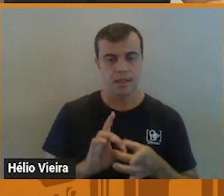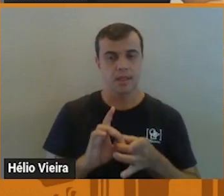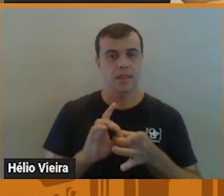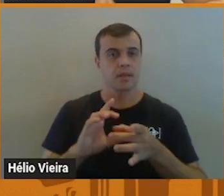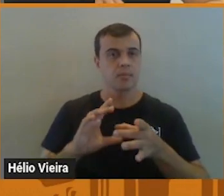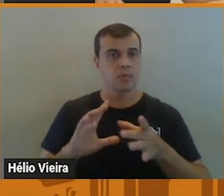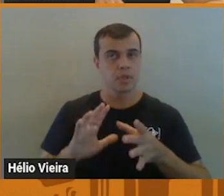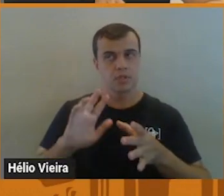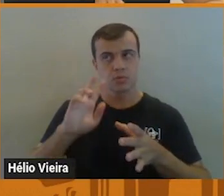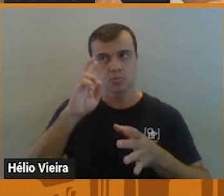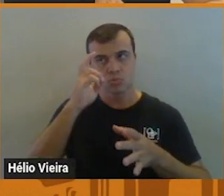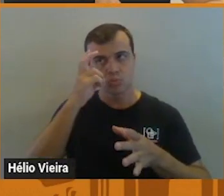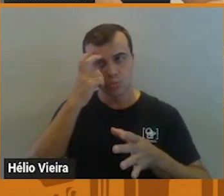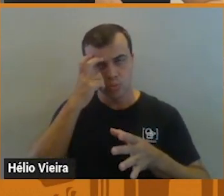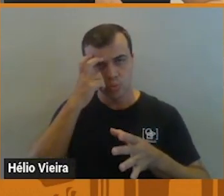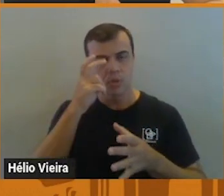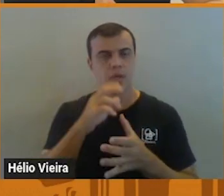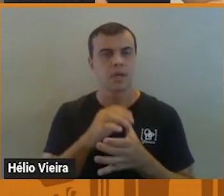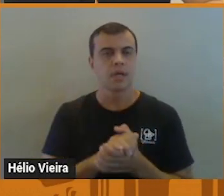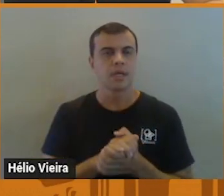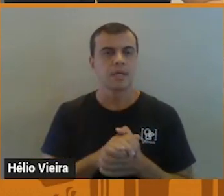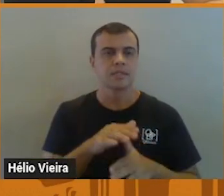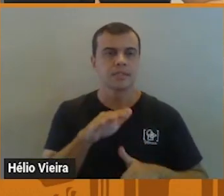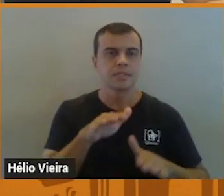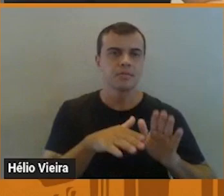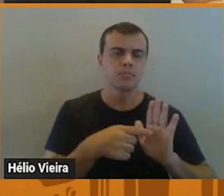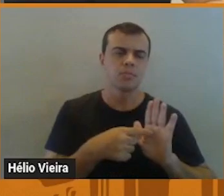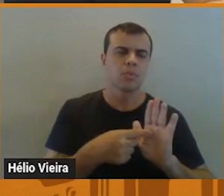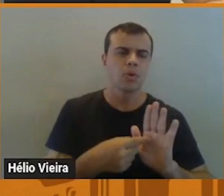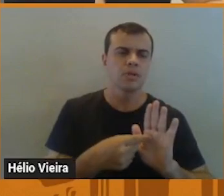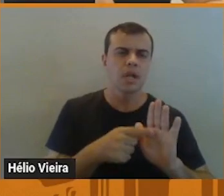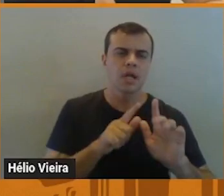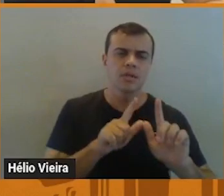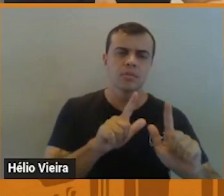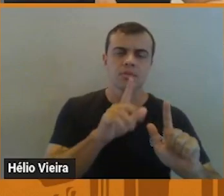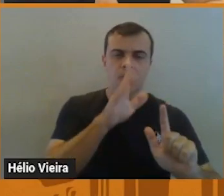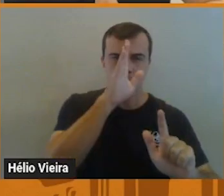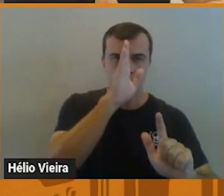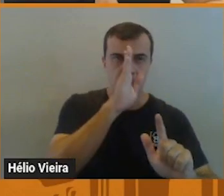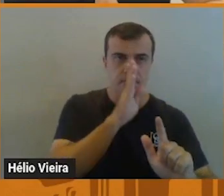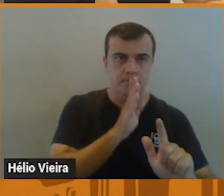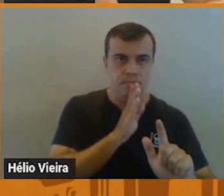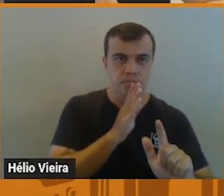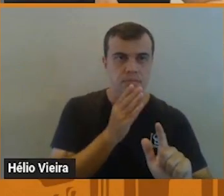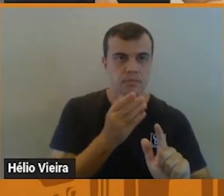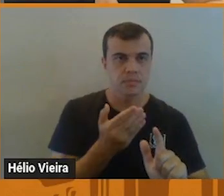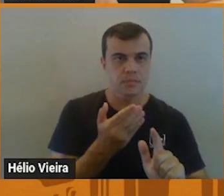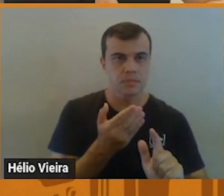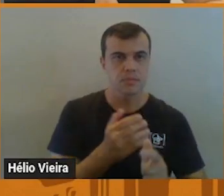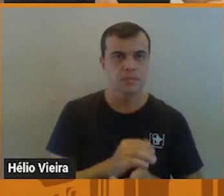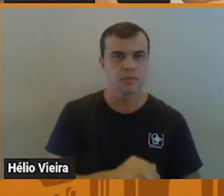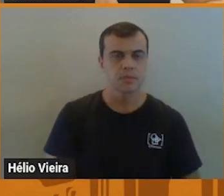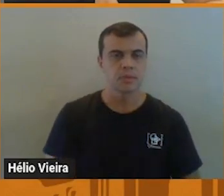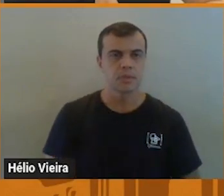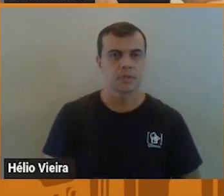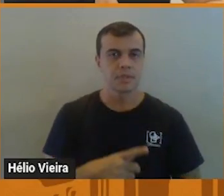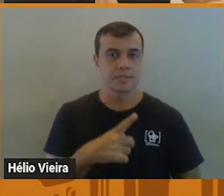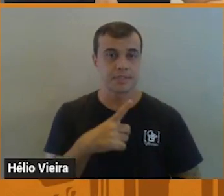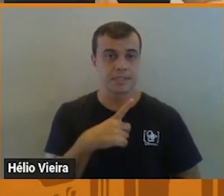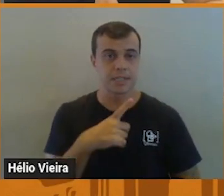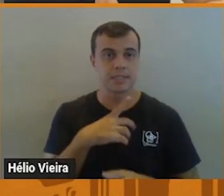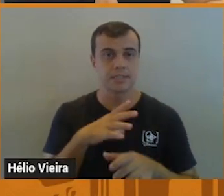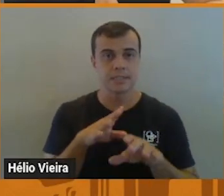da cultura, onde tem mostras e exposições gratuitas, onde